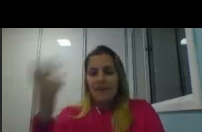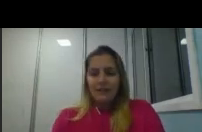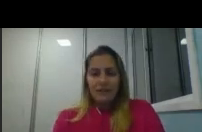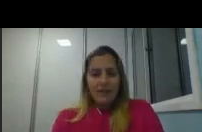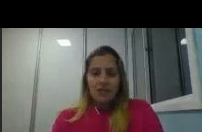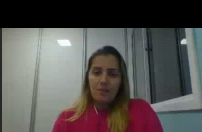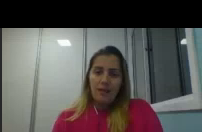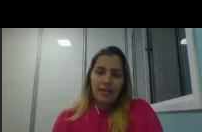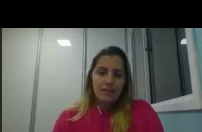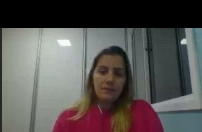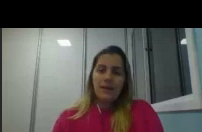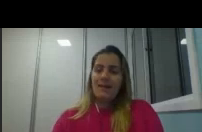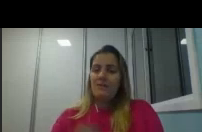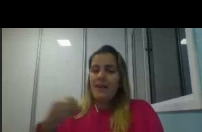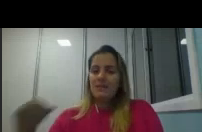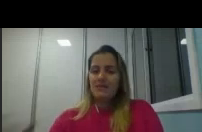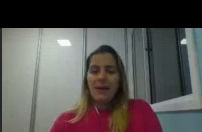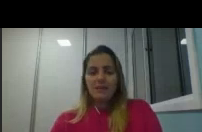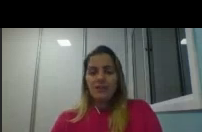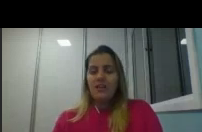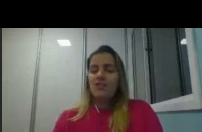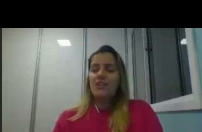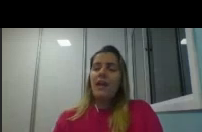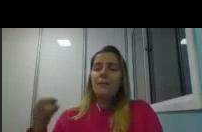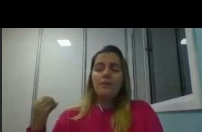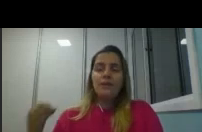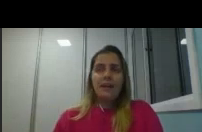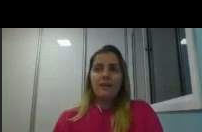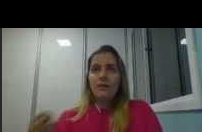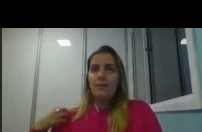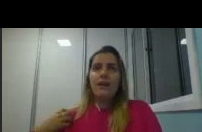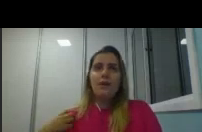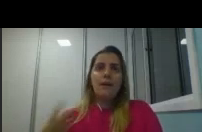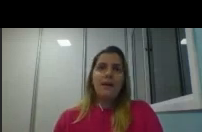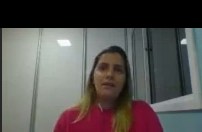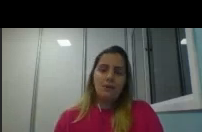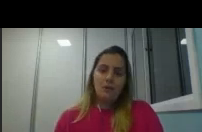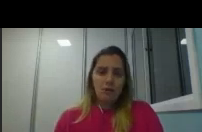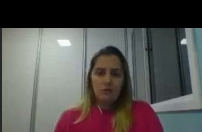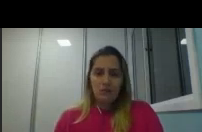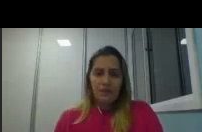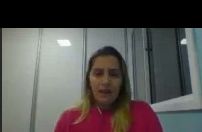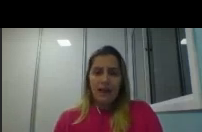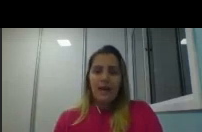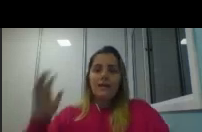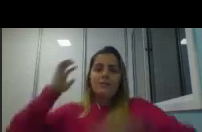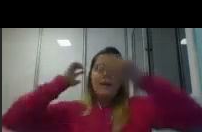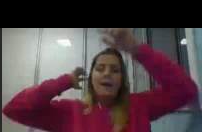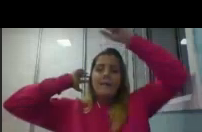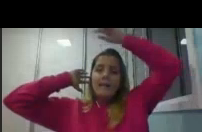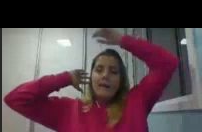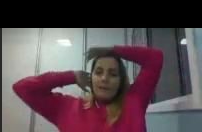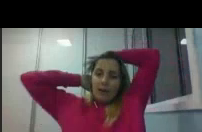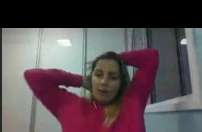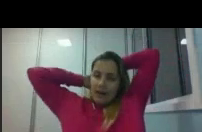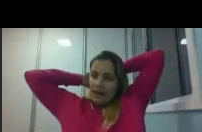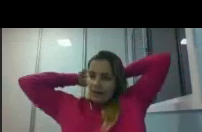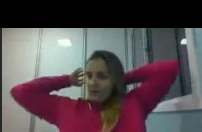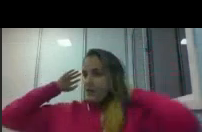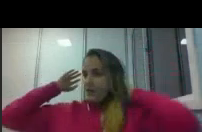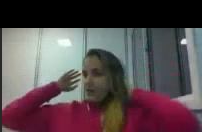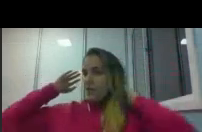Genética tem diversas áreas de aplicação, cada vez mais, gente, quem puder, não é porque é uma área que eu gosto de falar, mas é